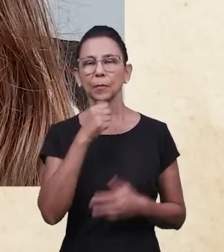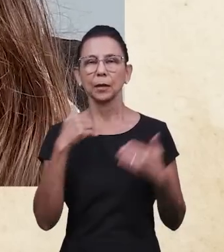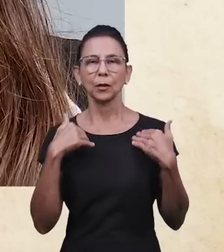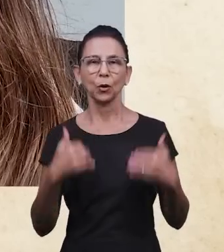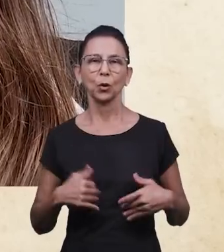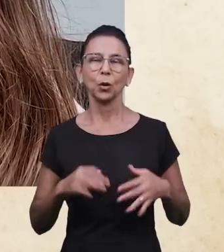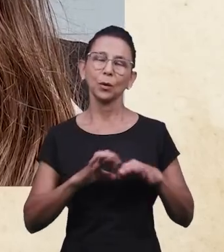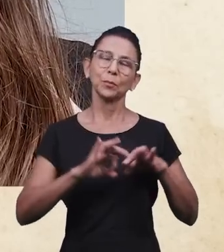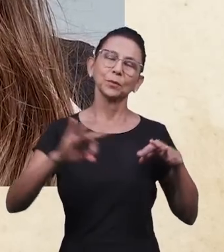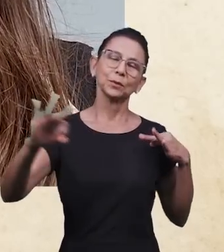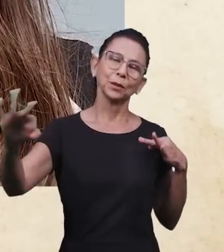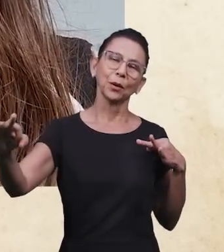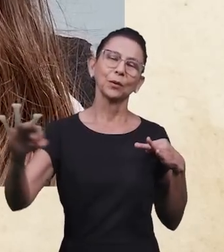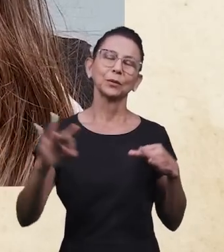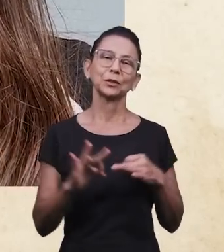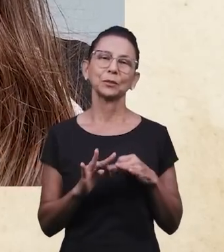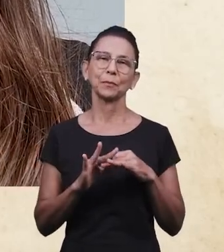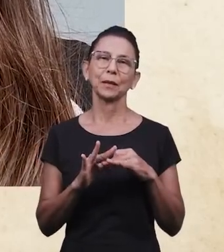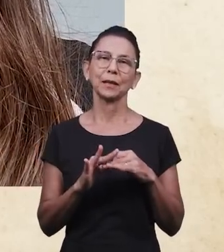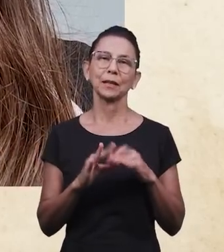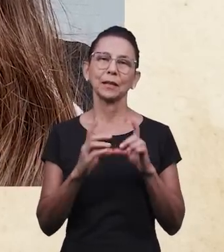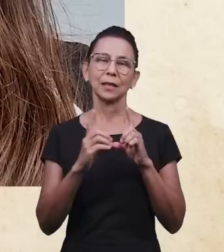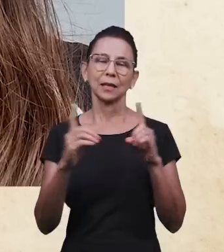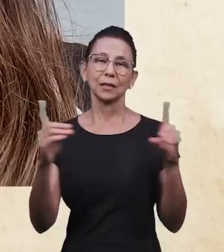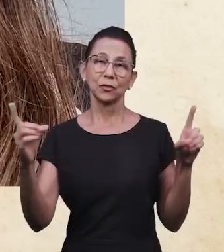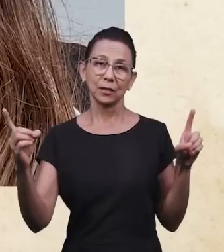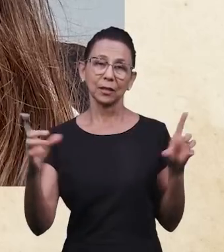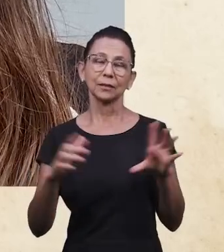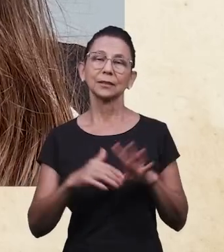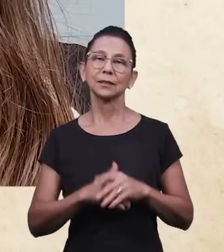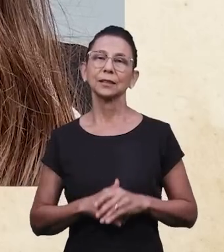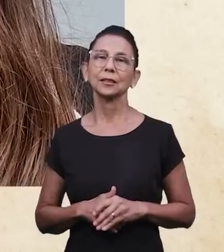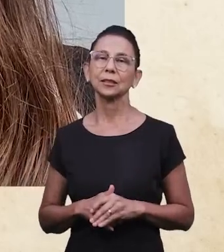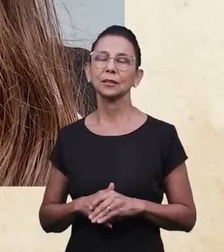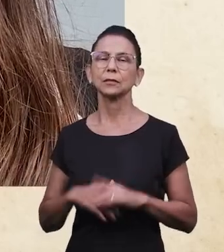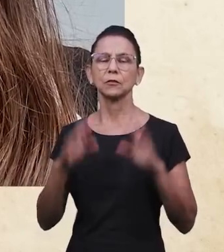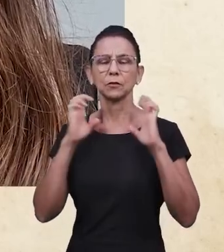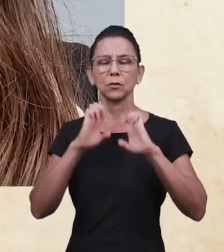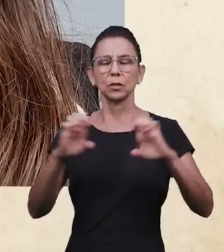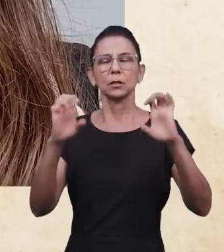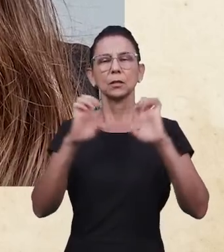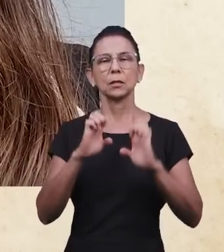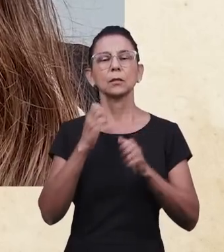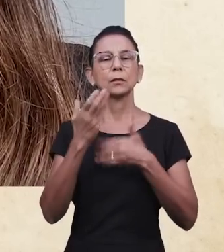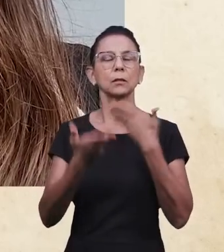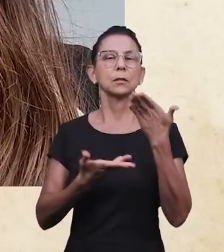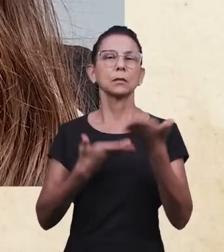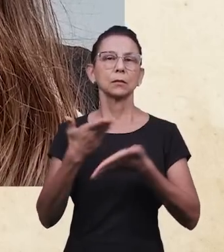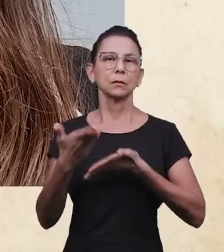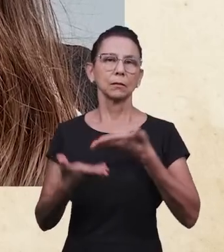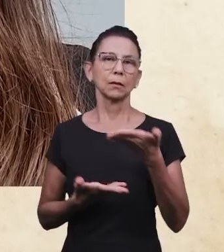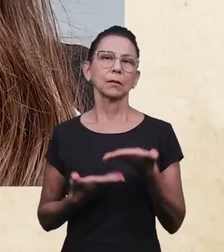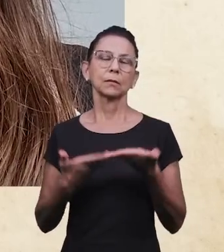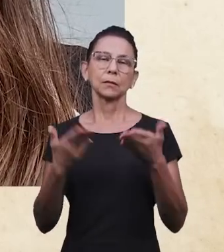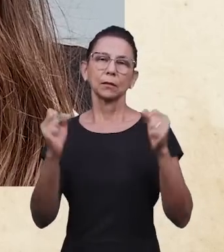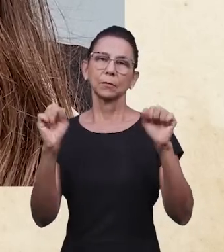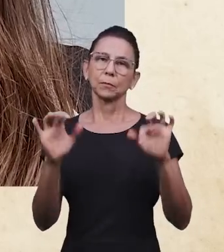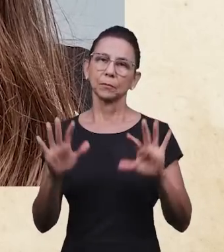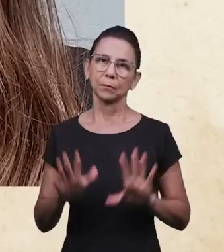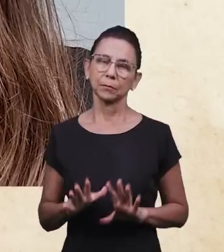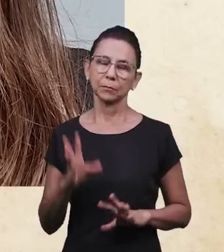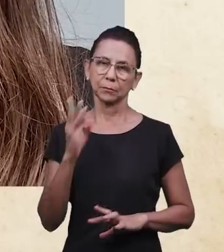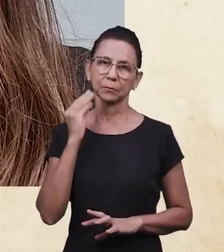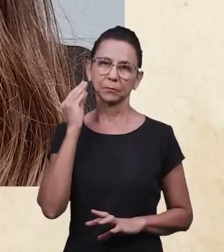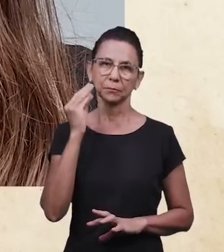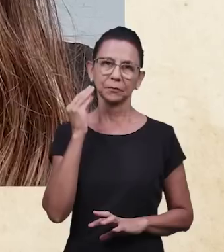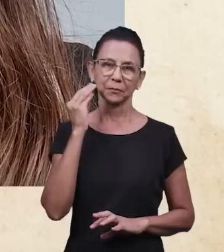estão fisicamente longe de mim, mas que através das redes sociais puderam ouvir a palavra do Senhor, pude evangelizar, dar assistência, e isso tem sido